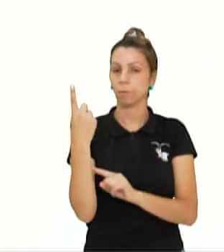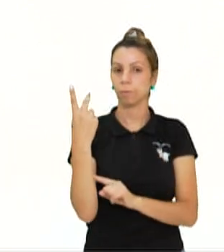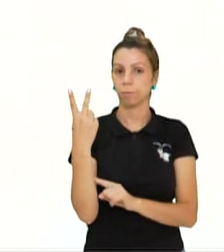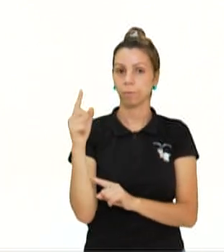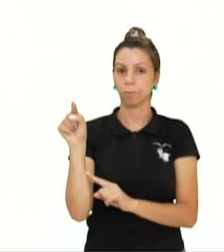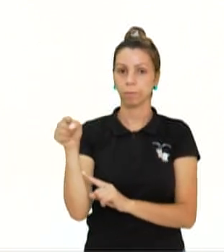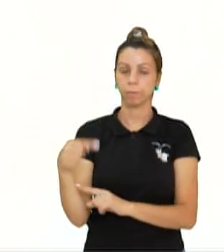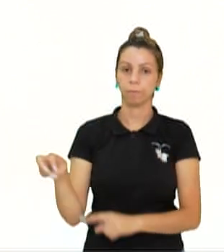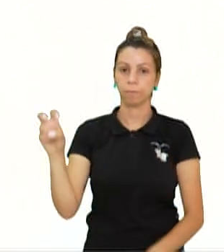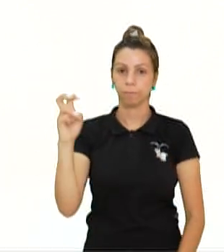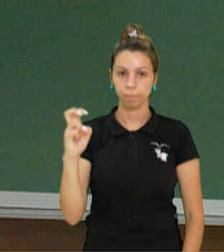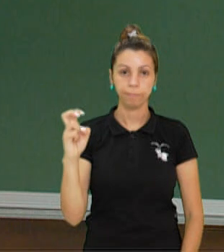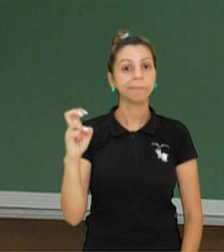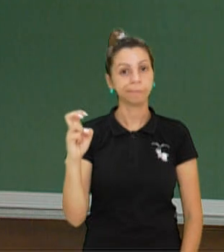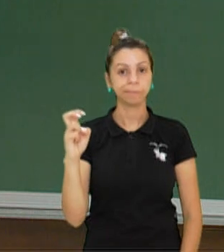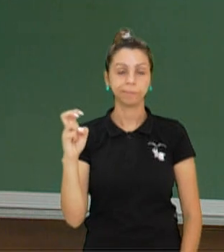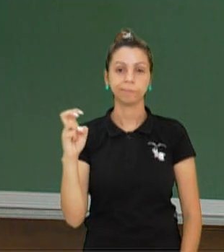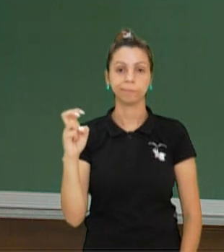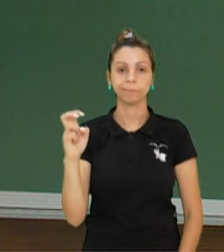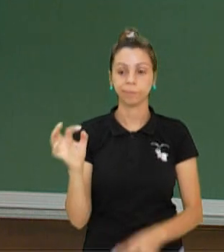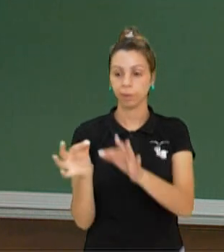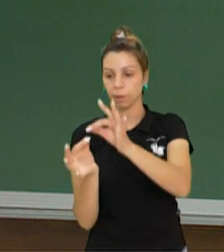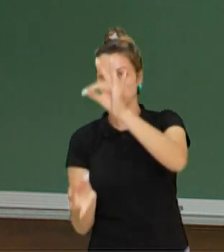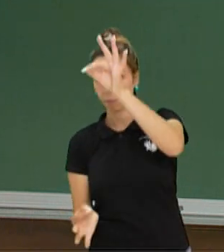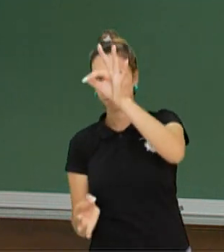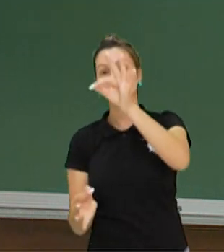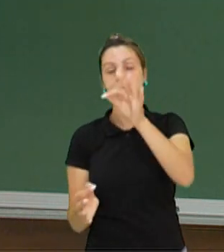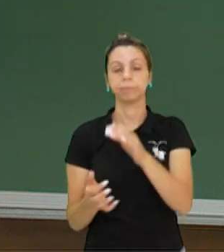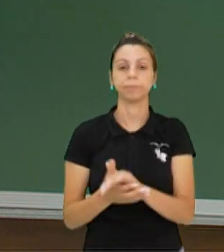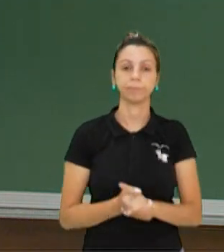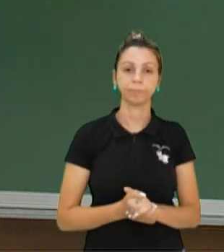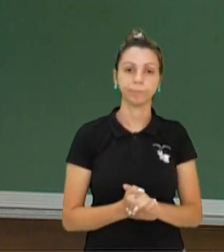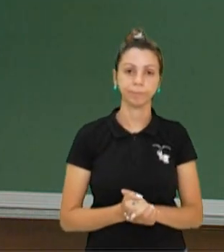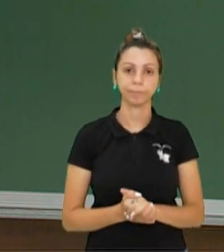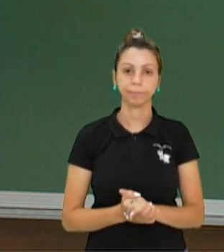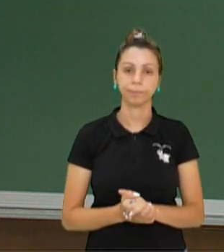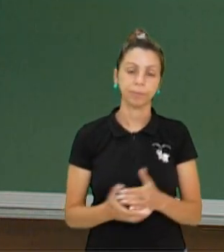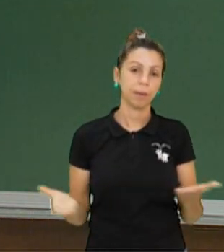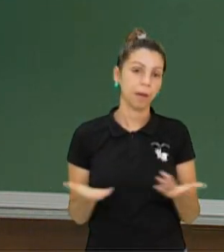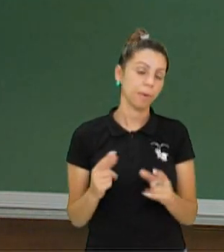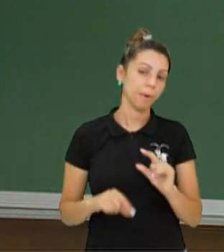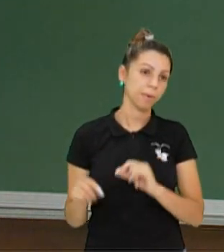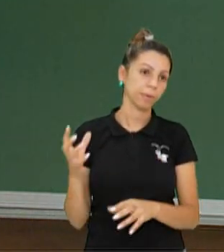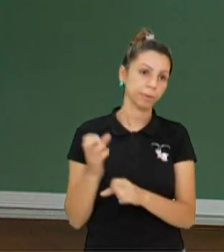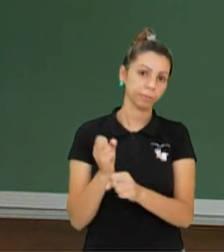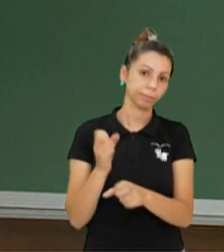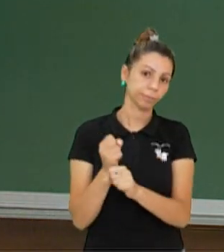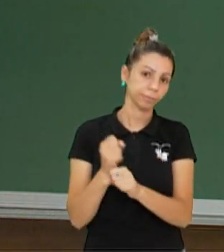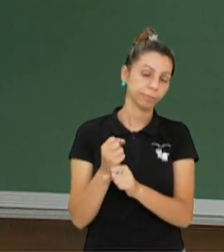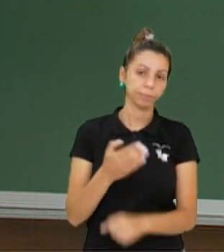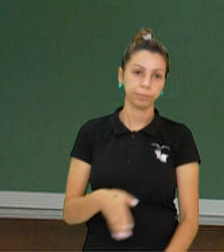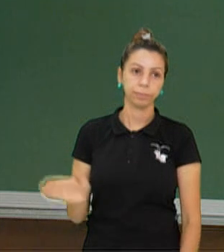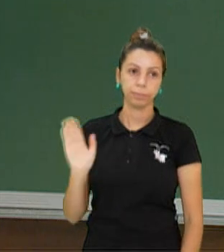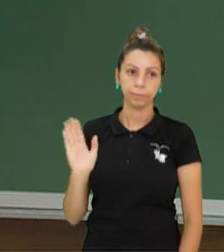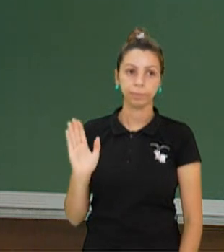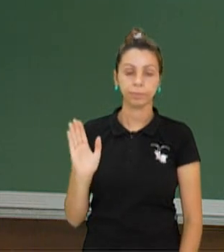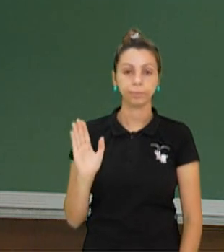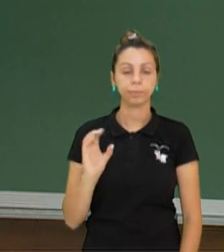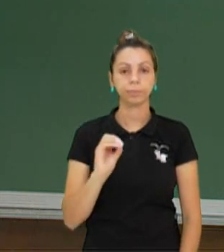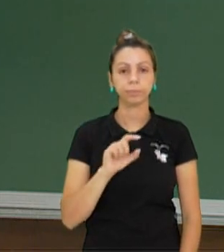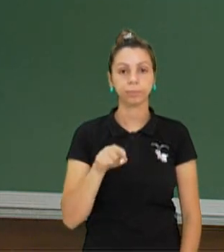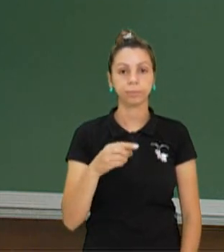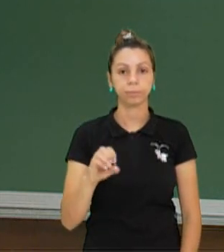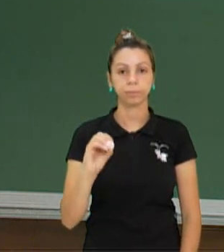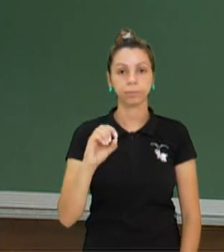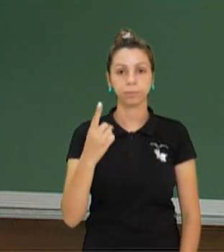disse, é 12,5, que é o comprimento dessa mangueira. Beleza? Agora, para calcular aqui, veja, 0,015 elevado